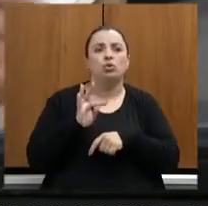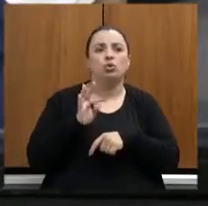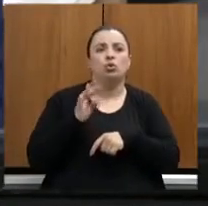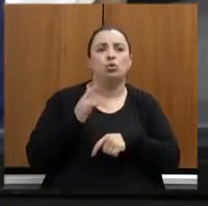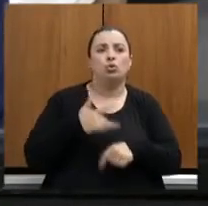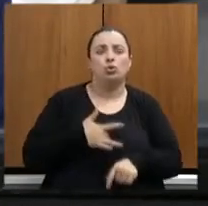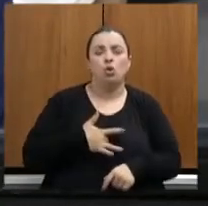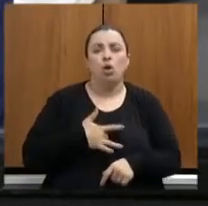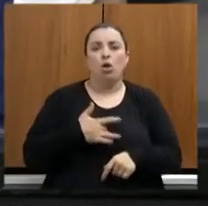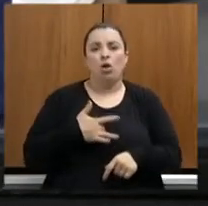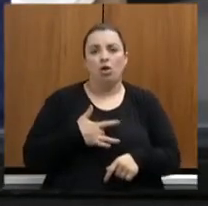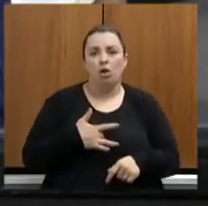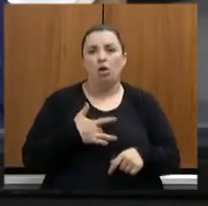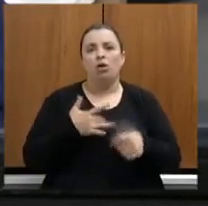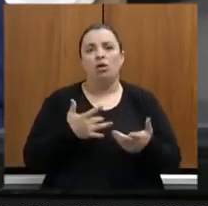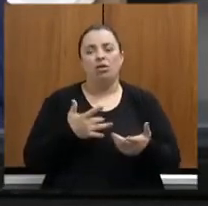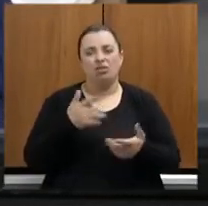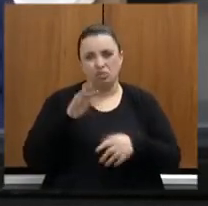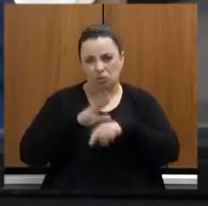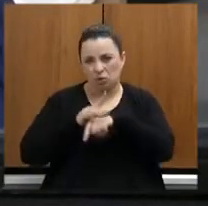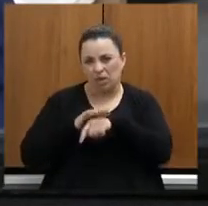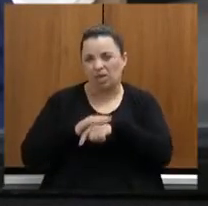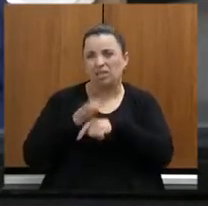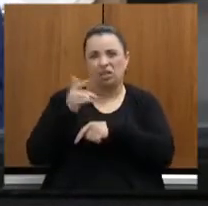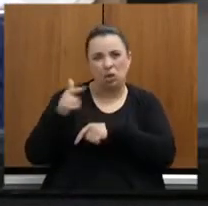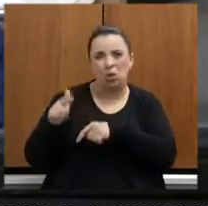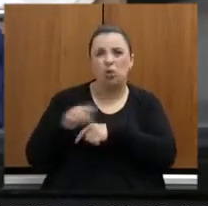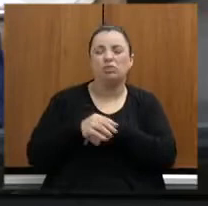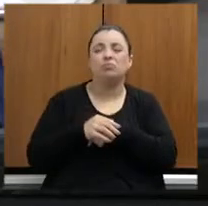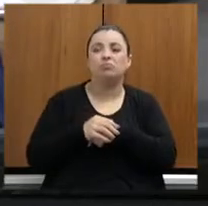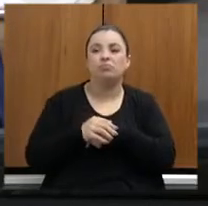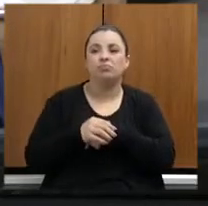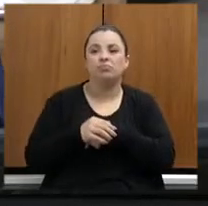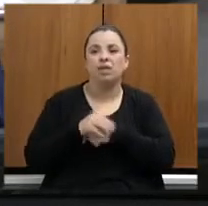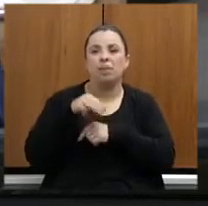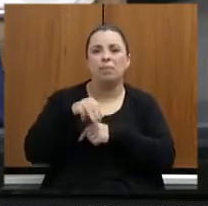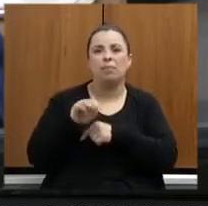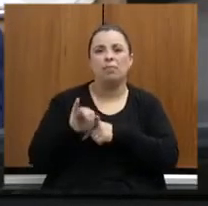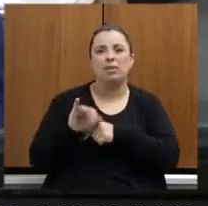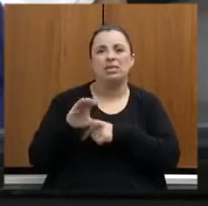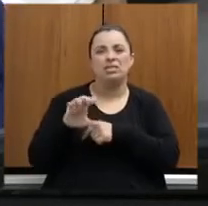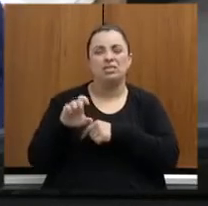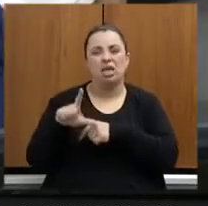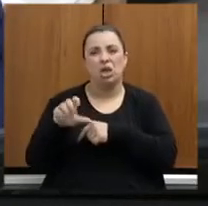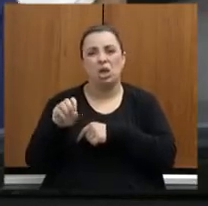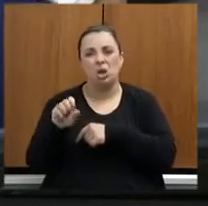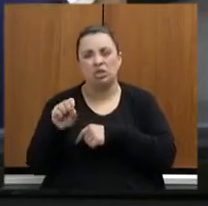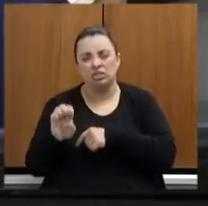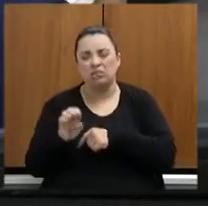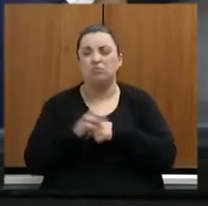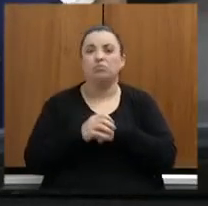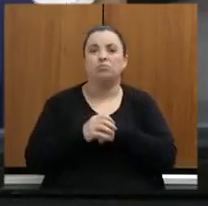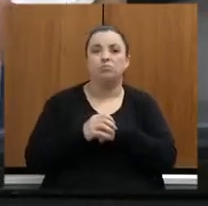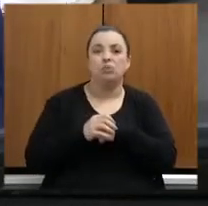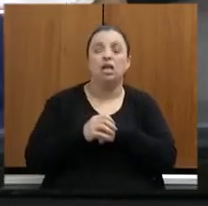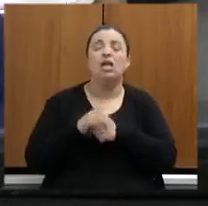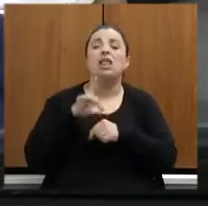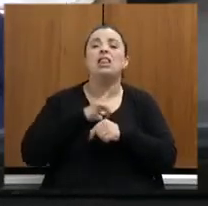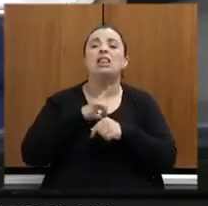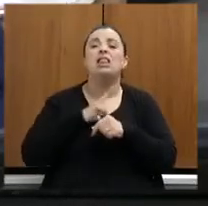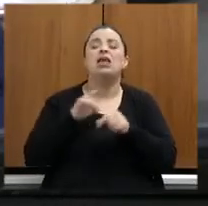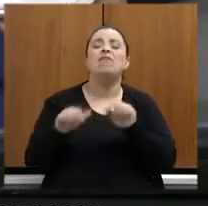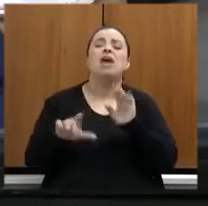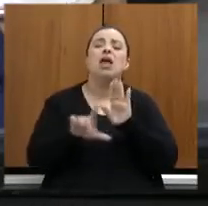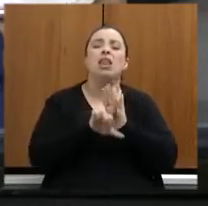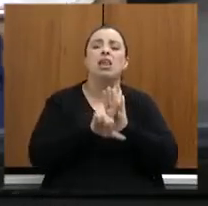que eu sei com deputado Zé Silva semana passada a lei 13.860 de autoria do deputado Zé Silva